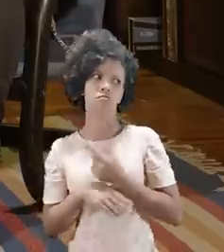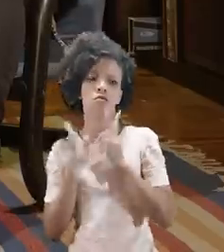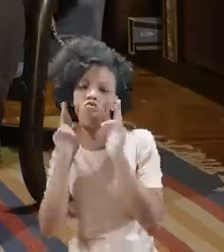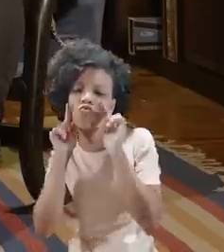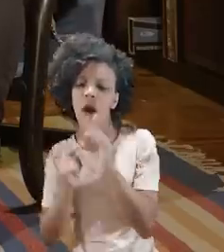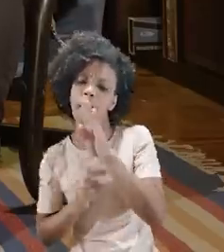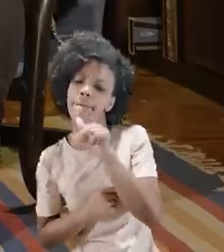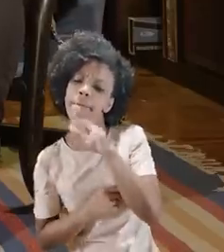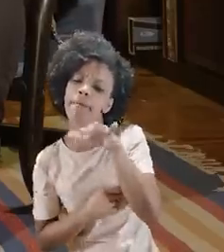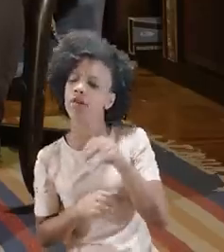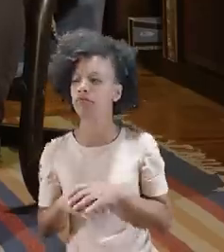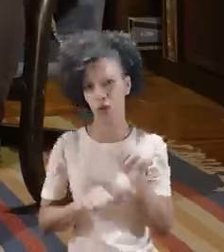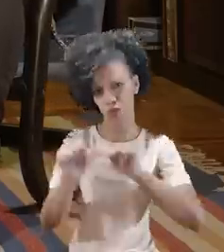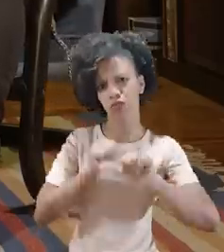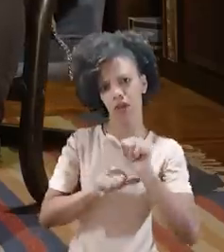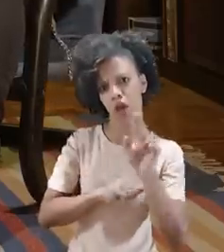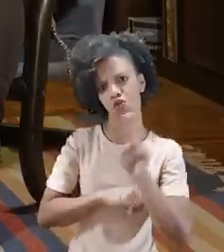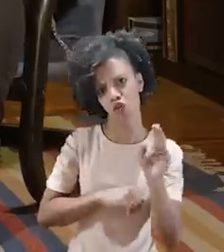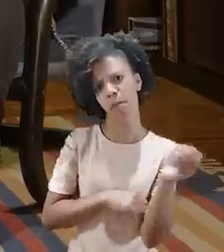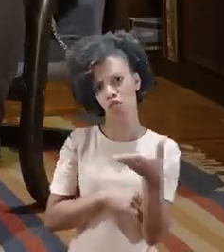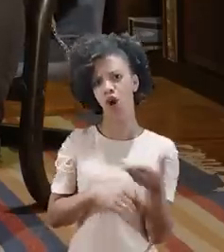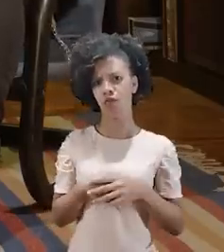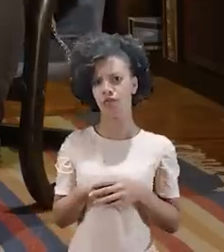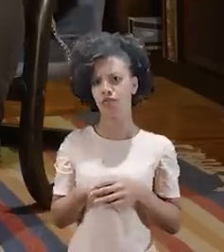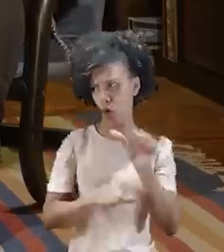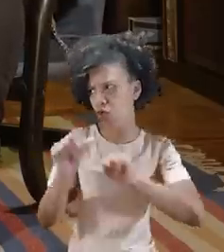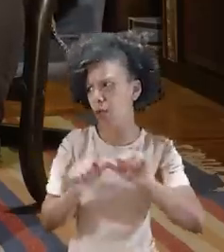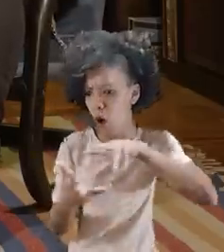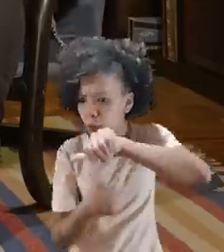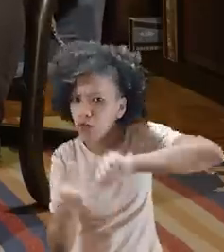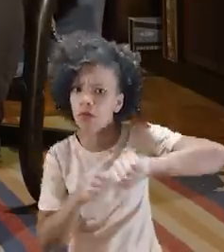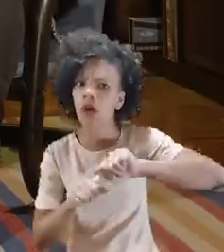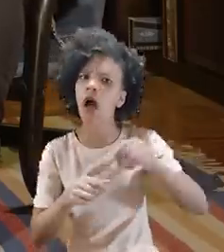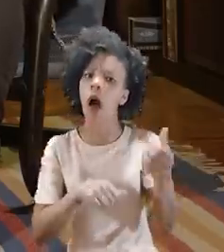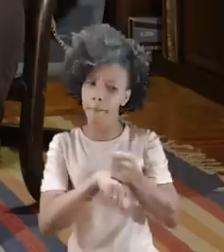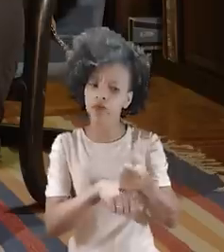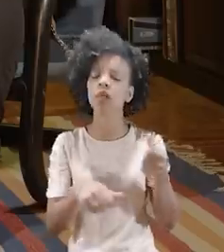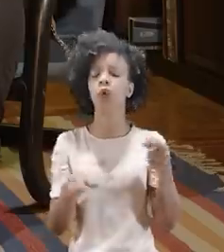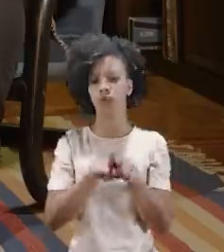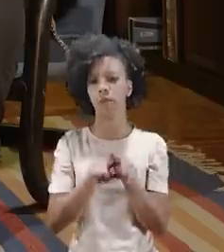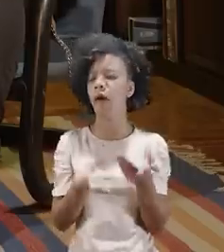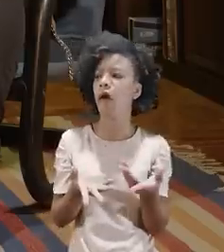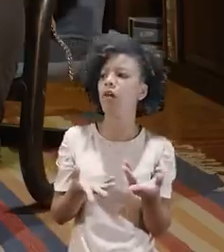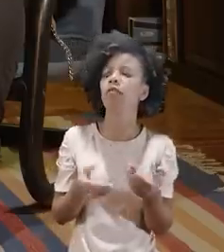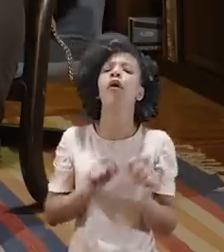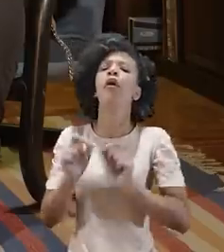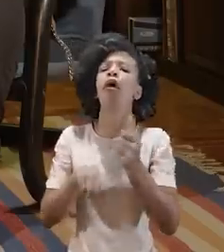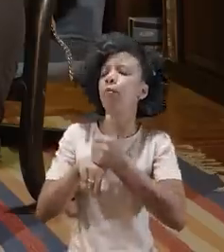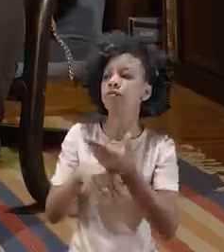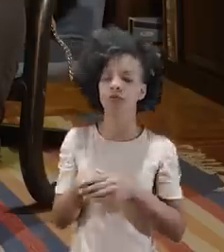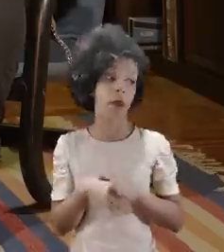mas ele tem um novo Vamos mudar isso daí galera tem que ter um novo nome mundo não tá mudando aqui tem outro nome que que eles são são beleza seus